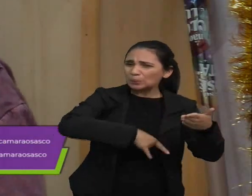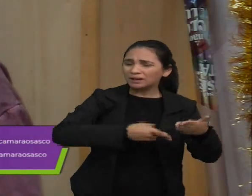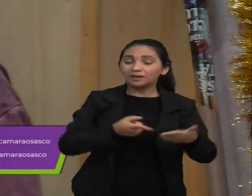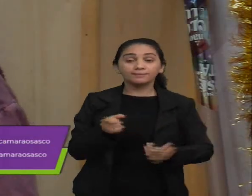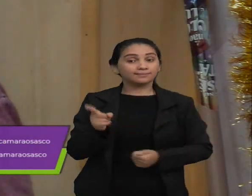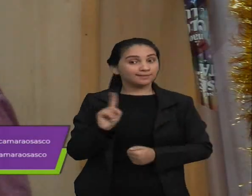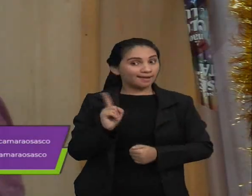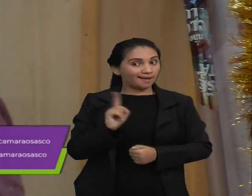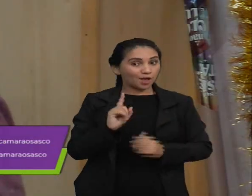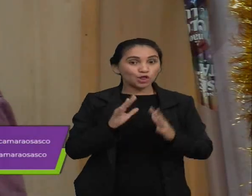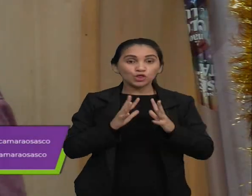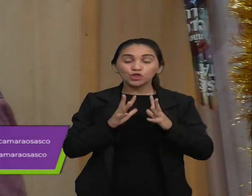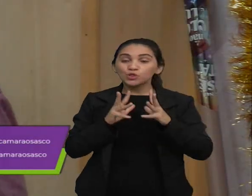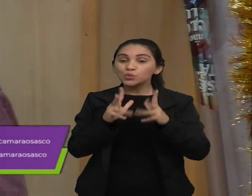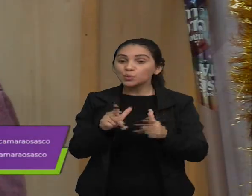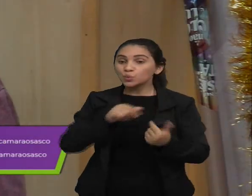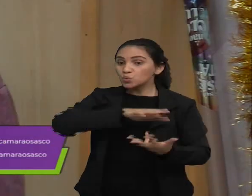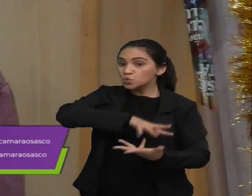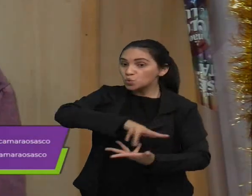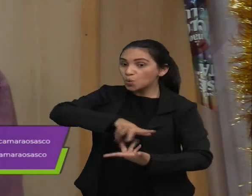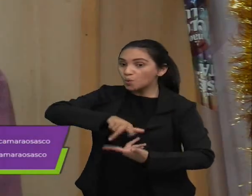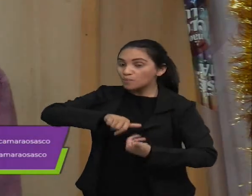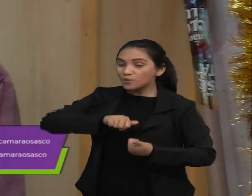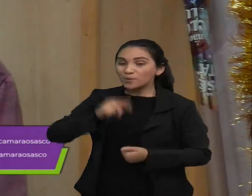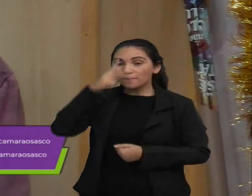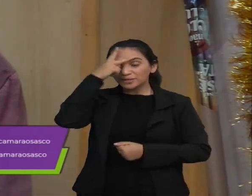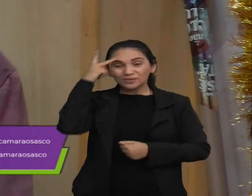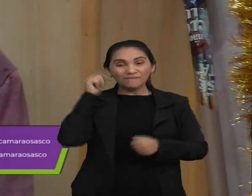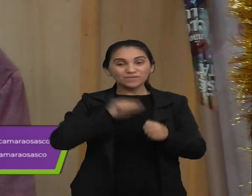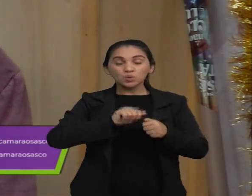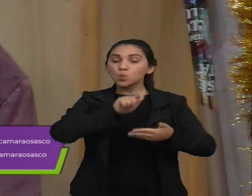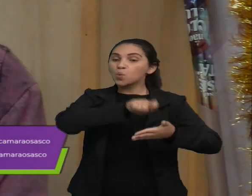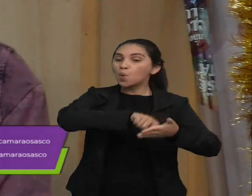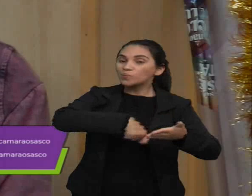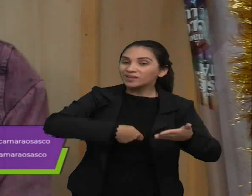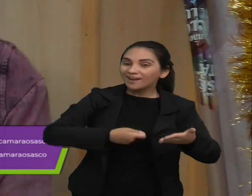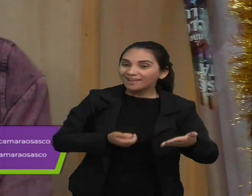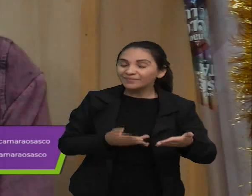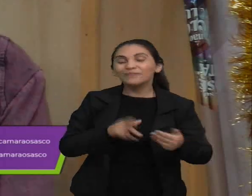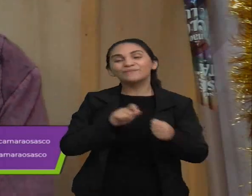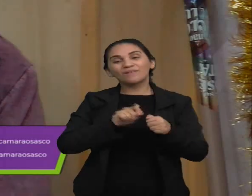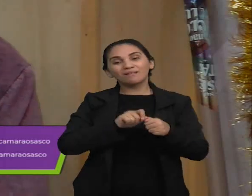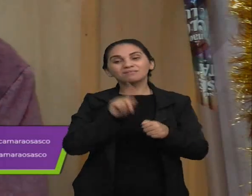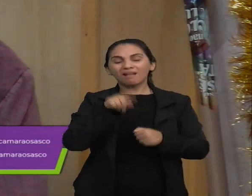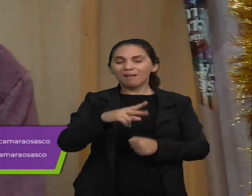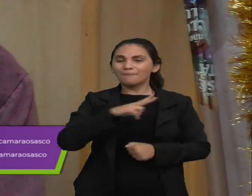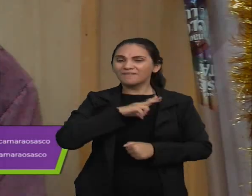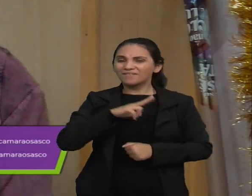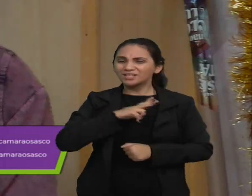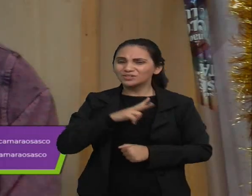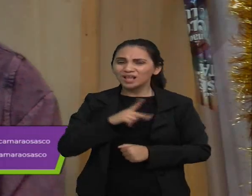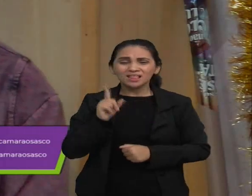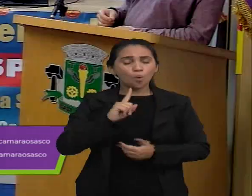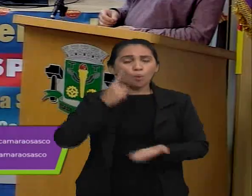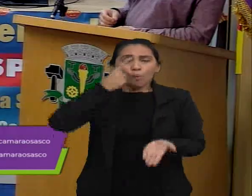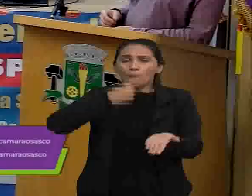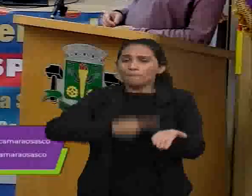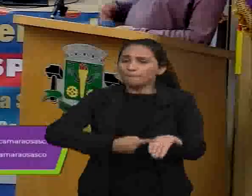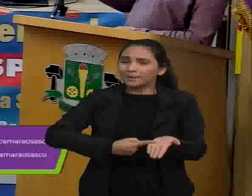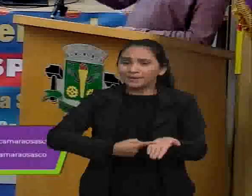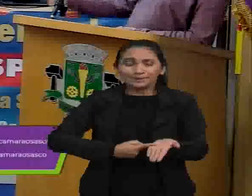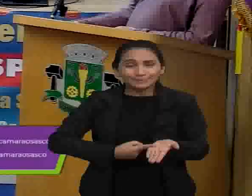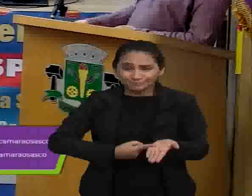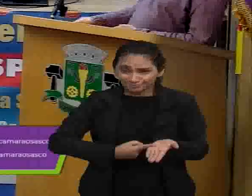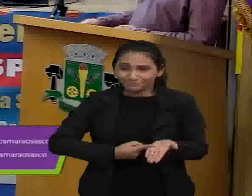as cidades de primeiro mundo, o pessoal fez o contrato e a iniciativa privada não cumpriu o contrato,